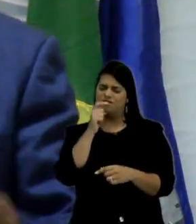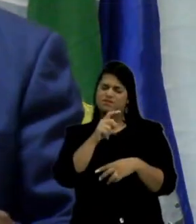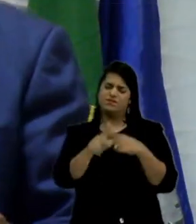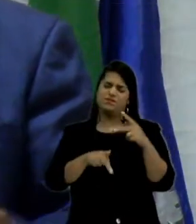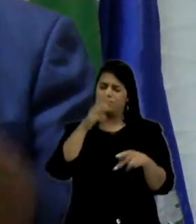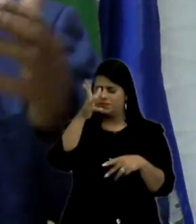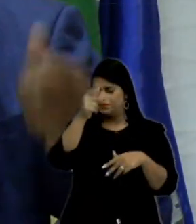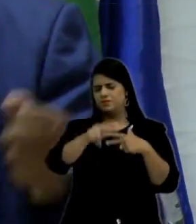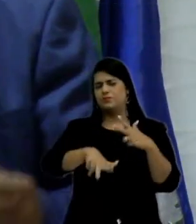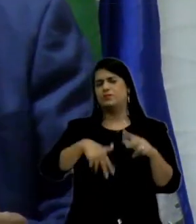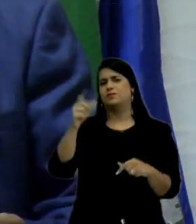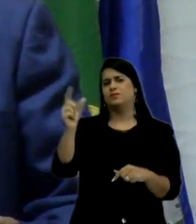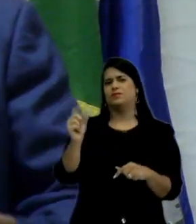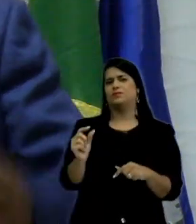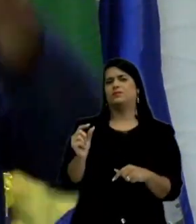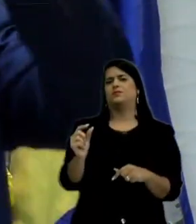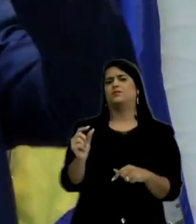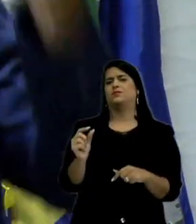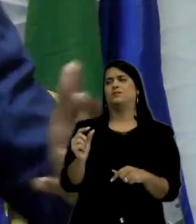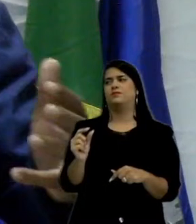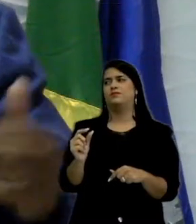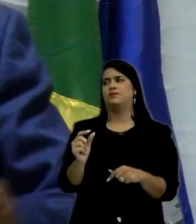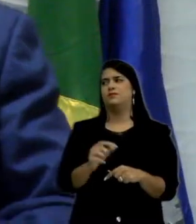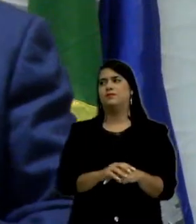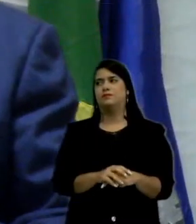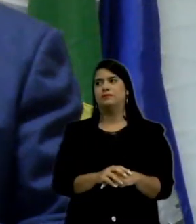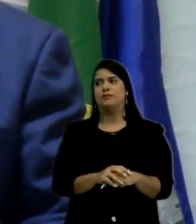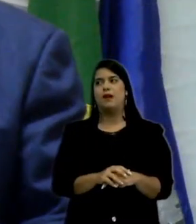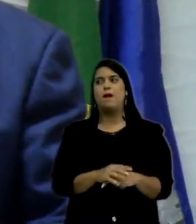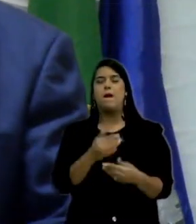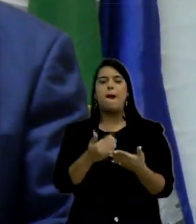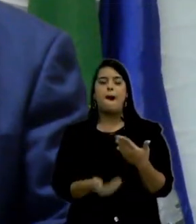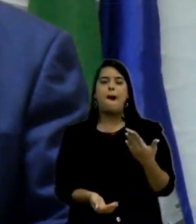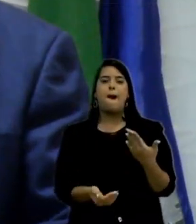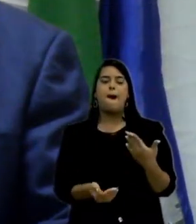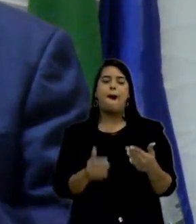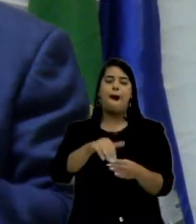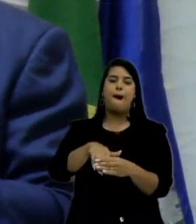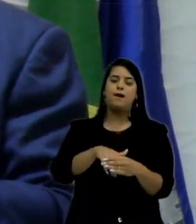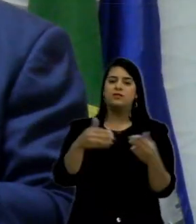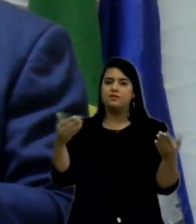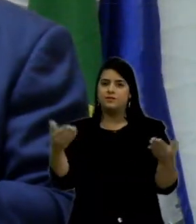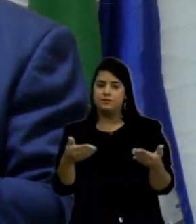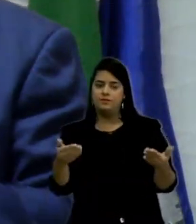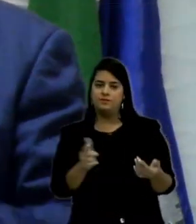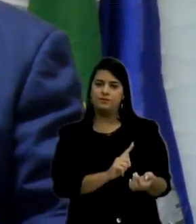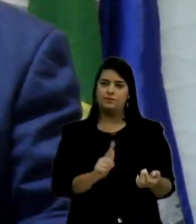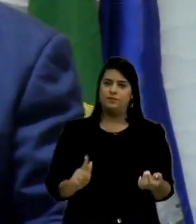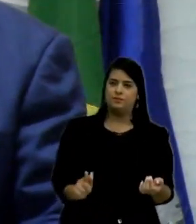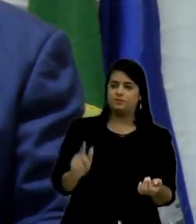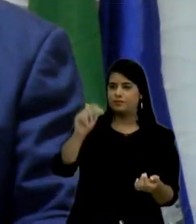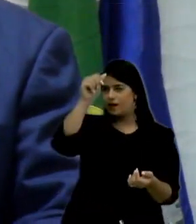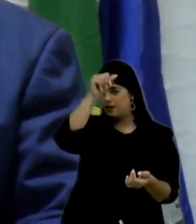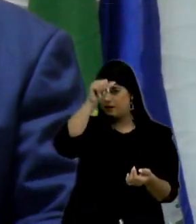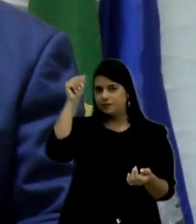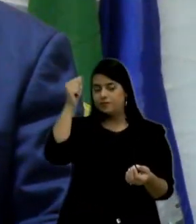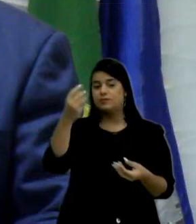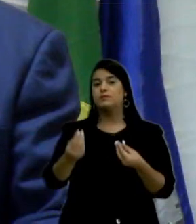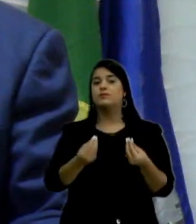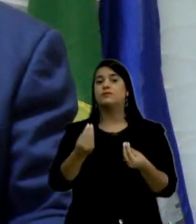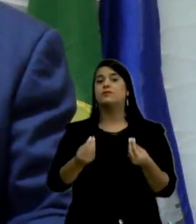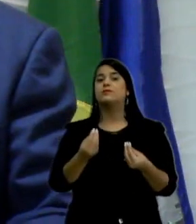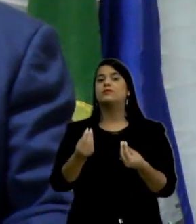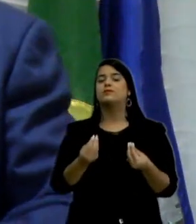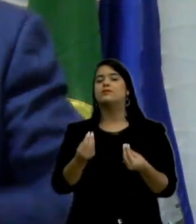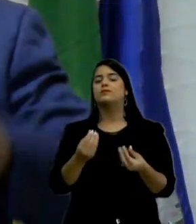ver se diminuía o tamanho da surra. Mas hoje esse governo de Alexandre Batité é um governo que não nega